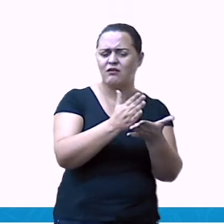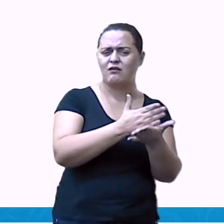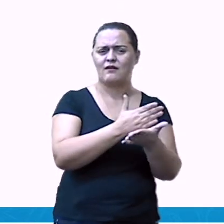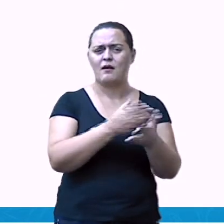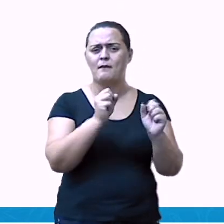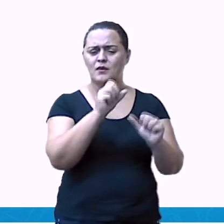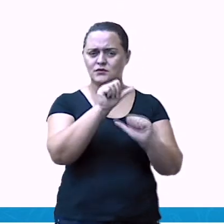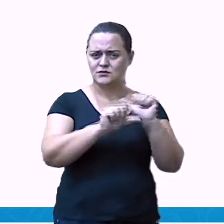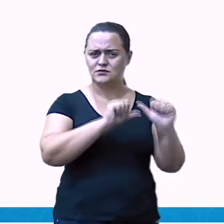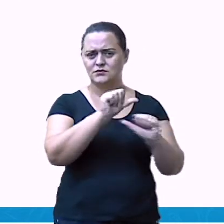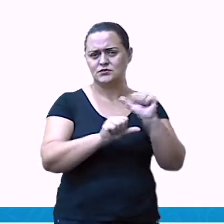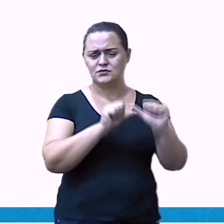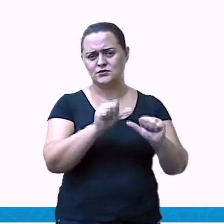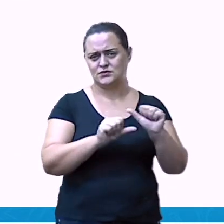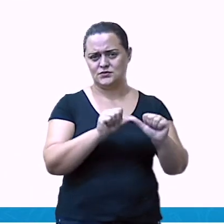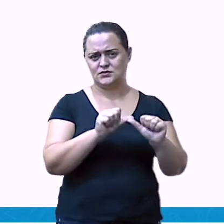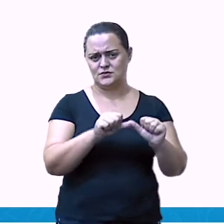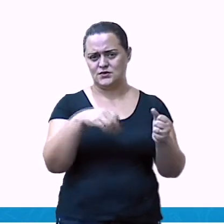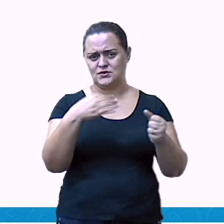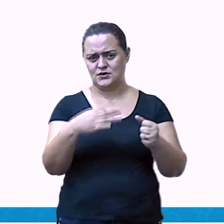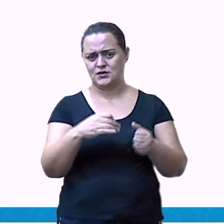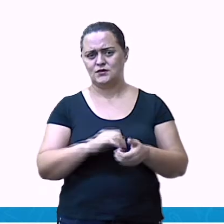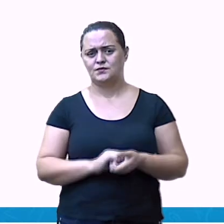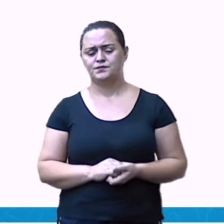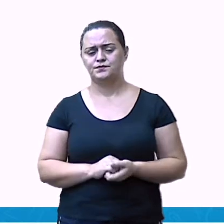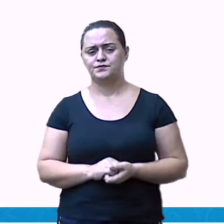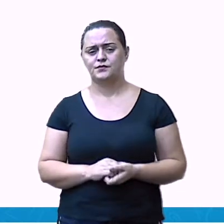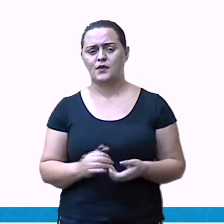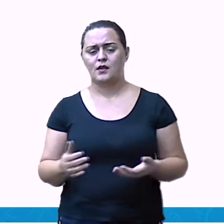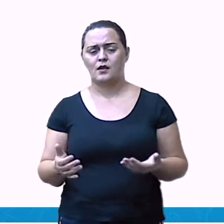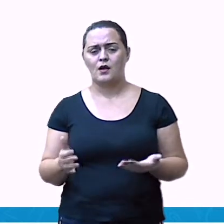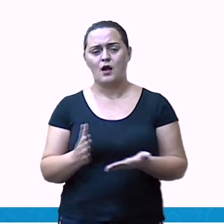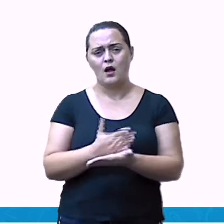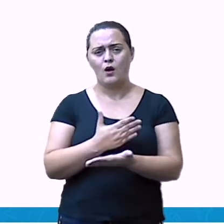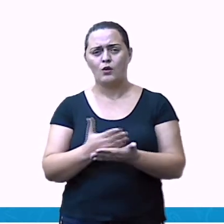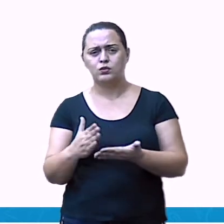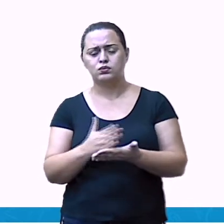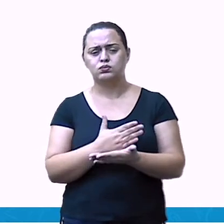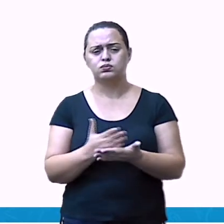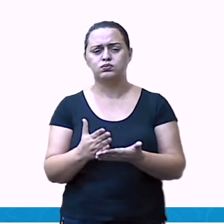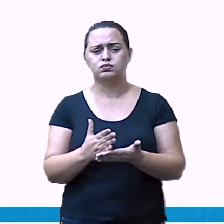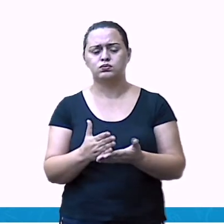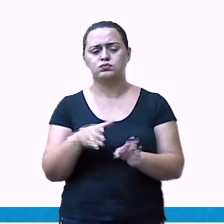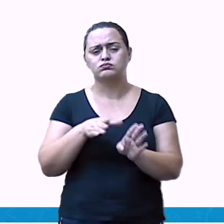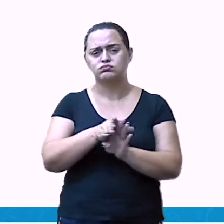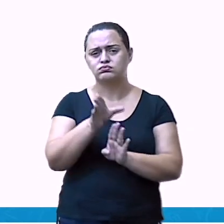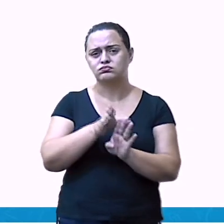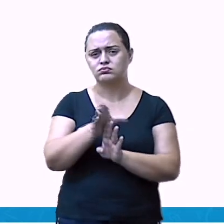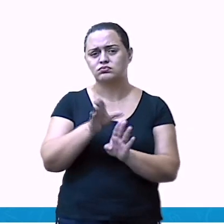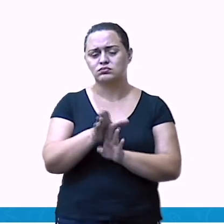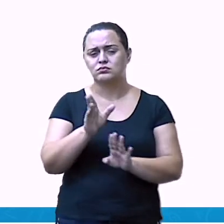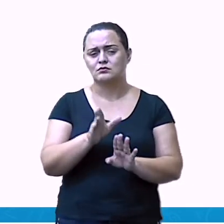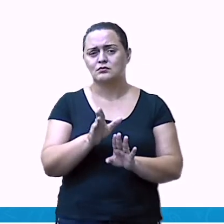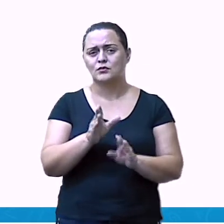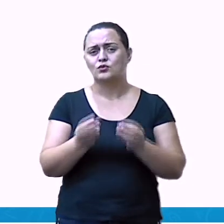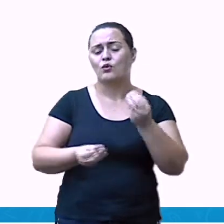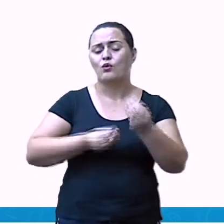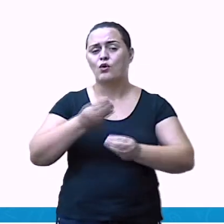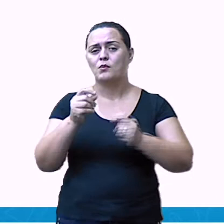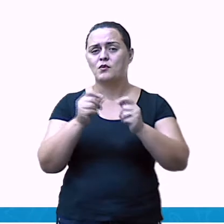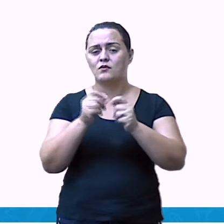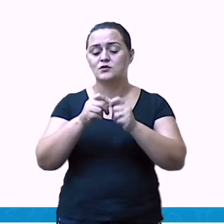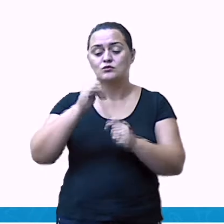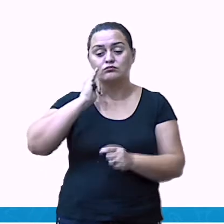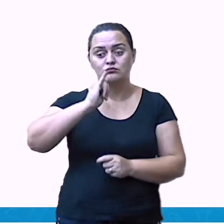que vai vindo à sua mente. Então, vamos a algumas orientações para que essa produção, ao final